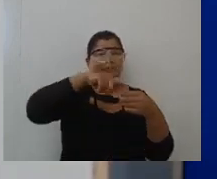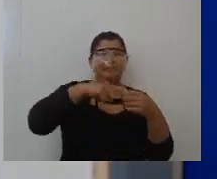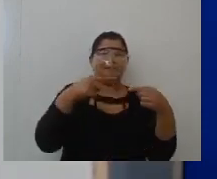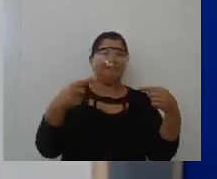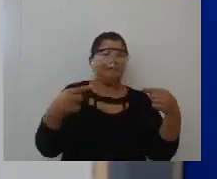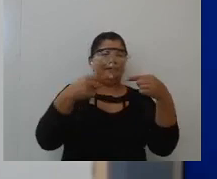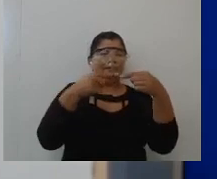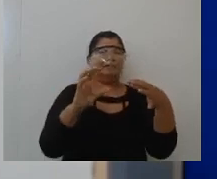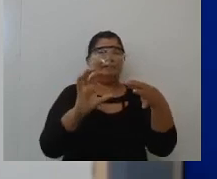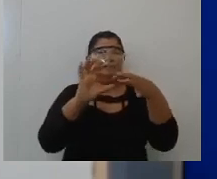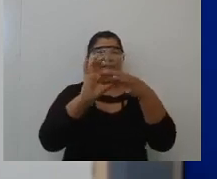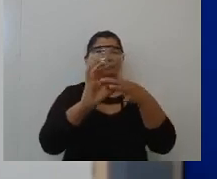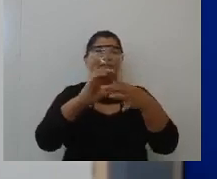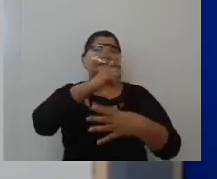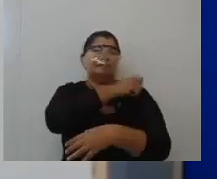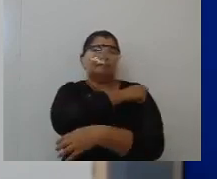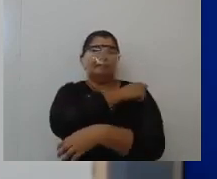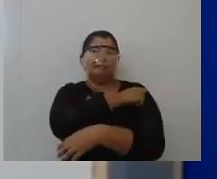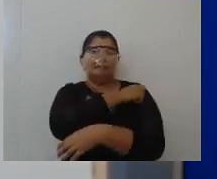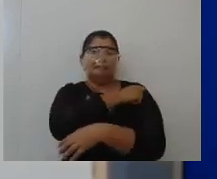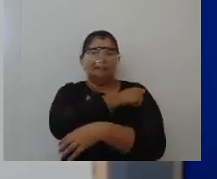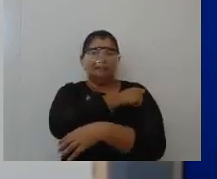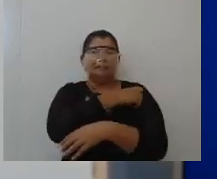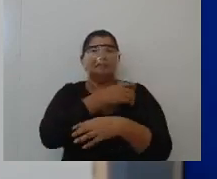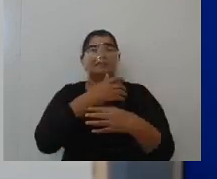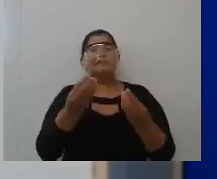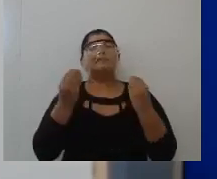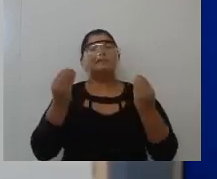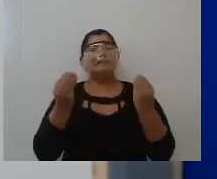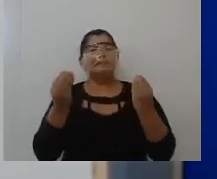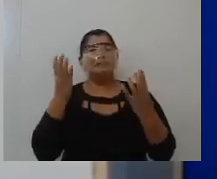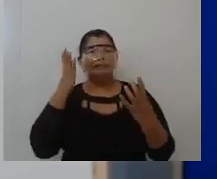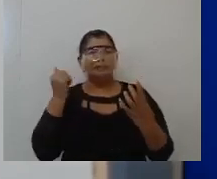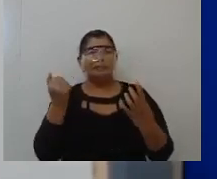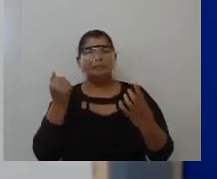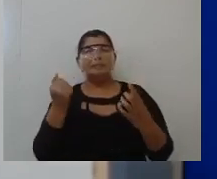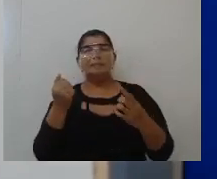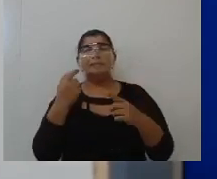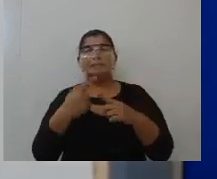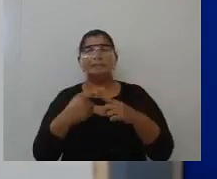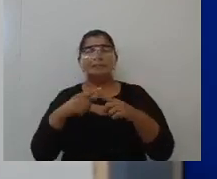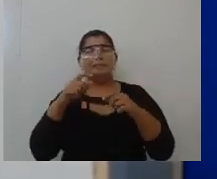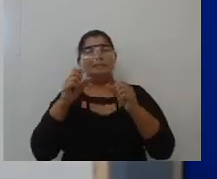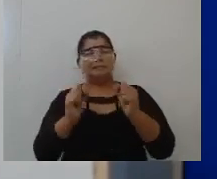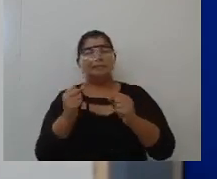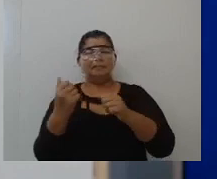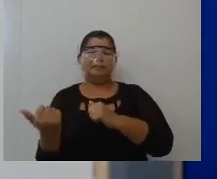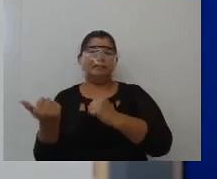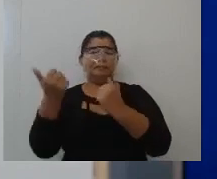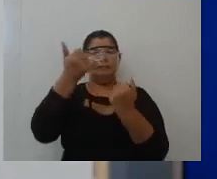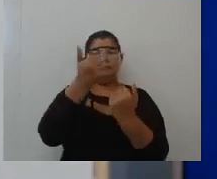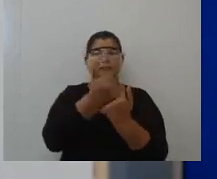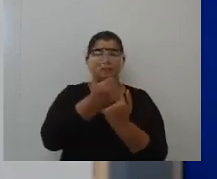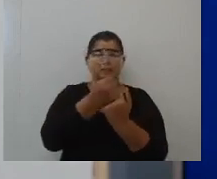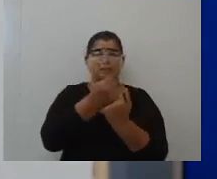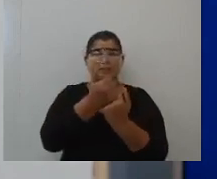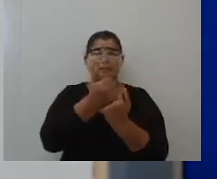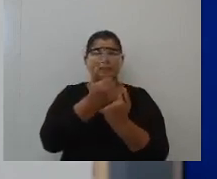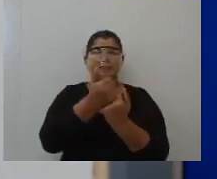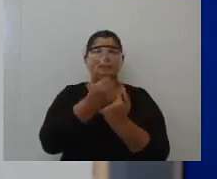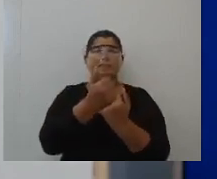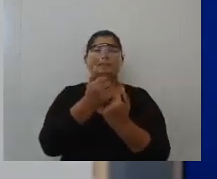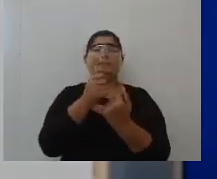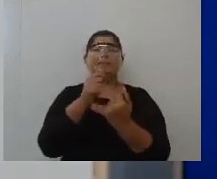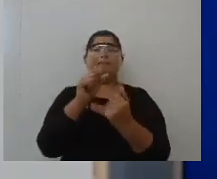a palavrinha aluno. Luiz, e como é que eu sei disso? Eu posso substituir esse que aqui,